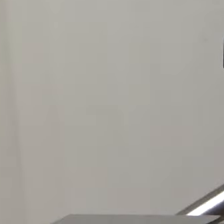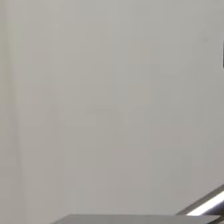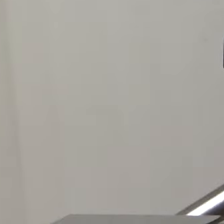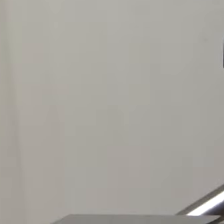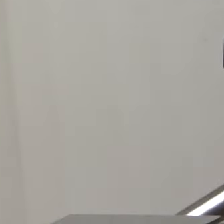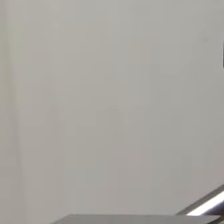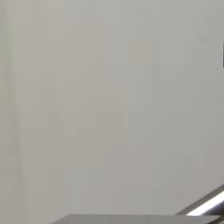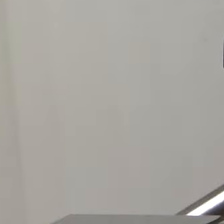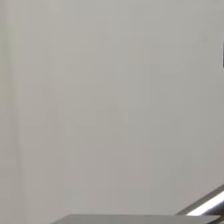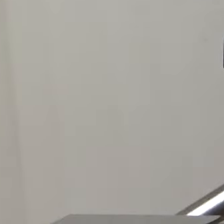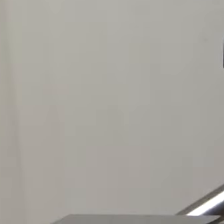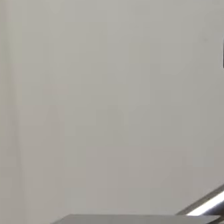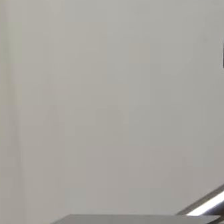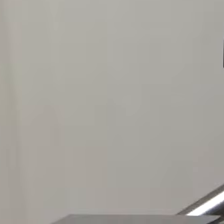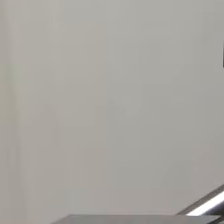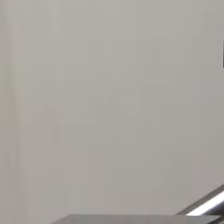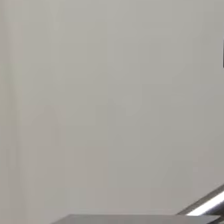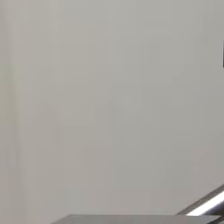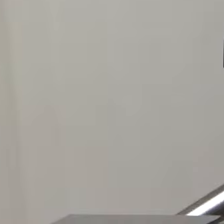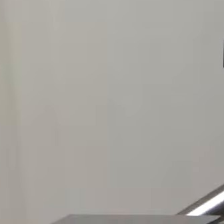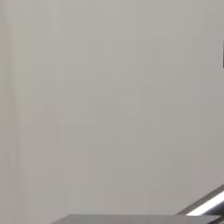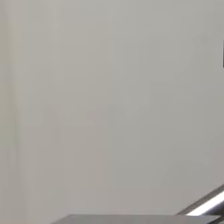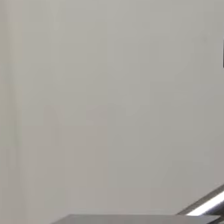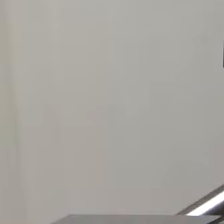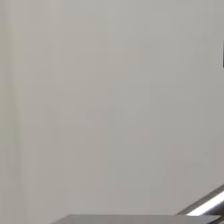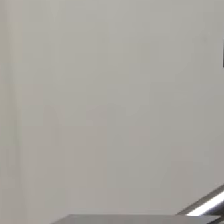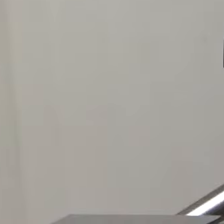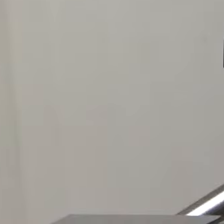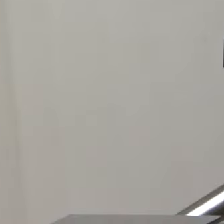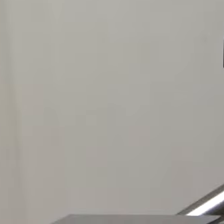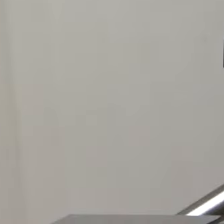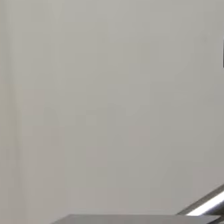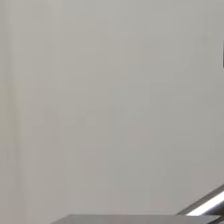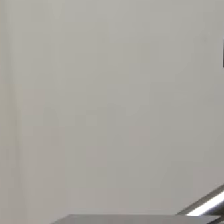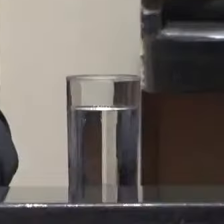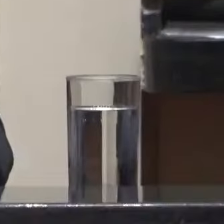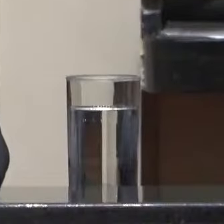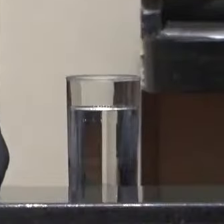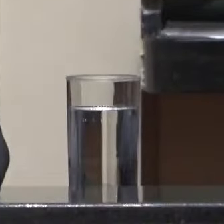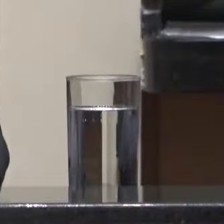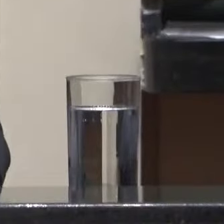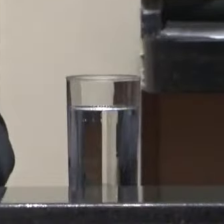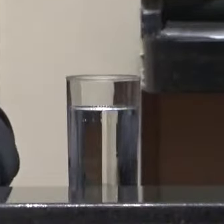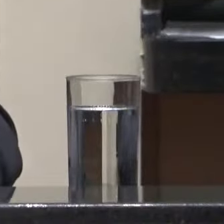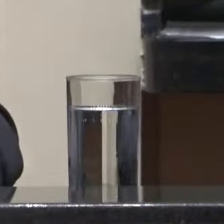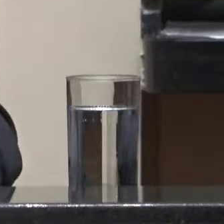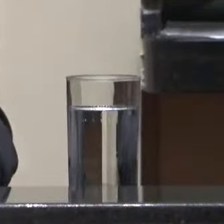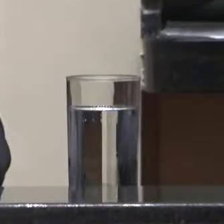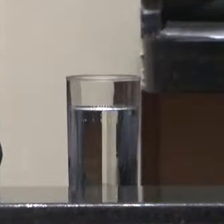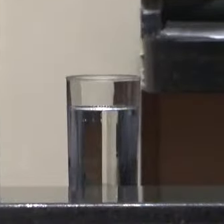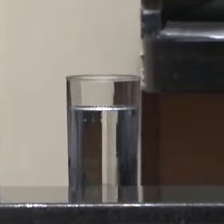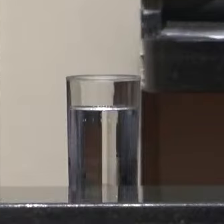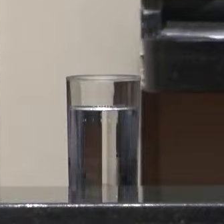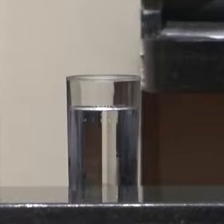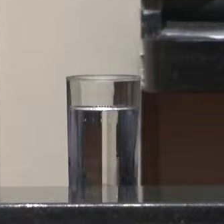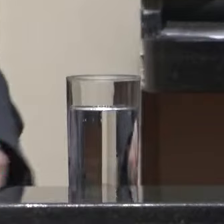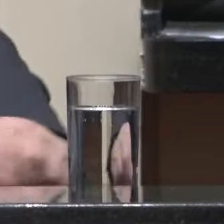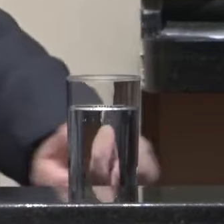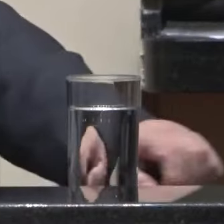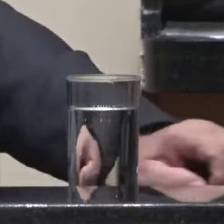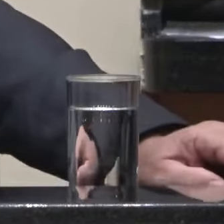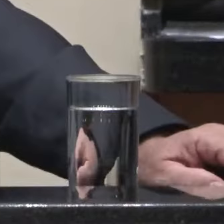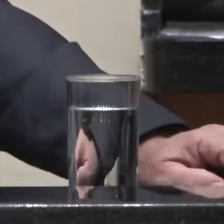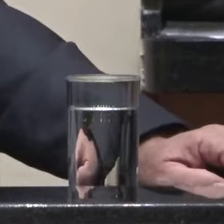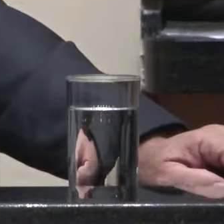para apoiar e muito as nossas guardas municipais. Muito obrigado, senhor presidente. Forte abraço. Feita a manifestação, deputado Emerson